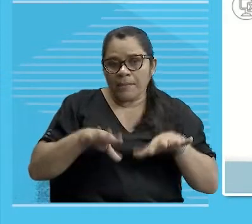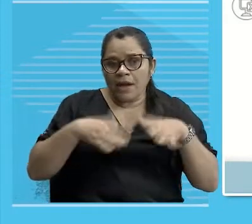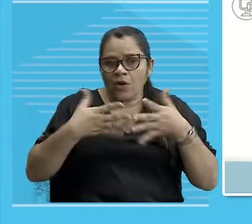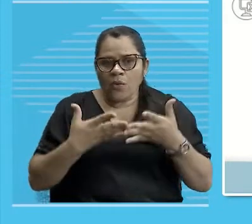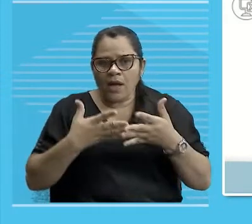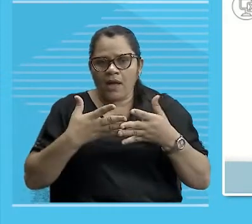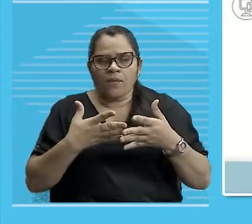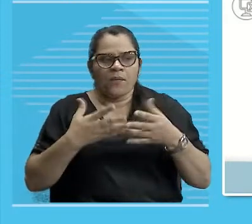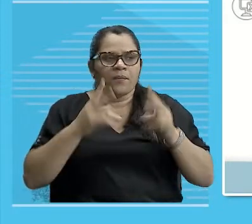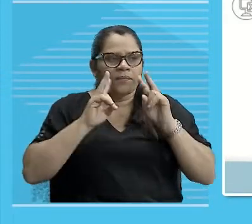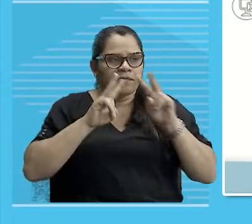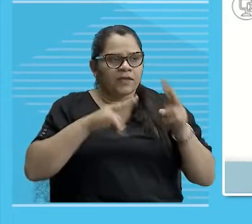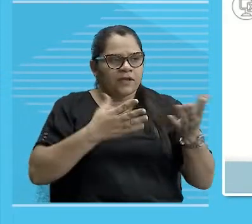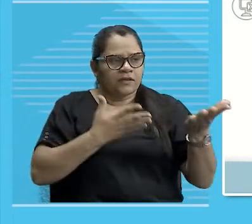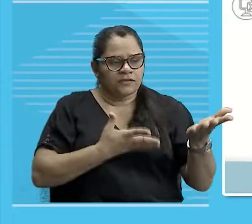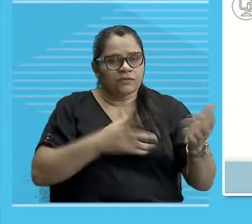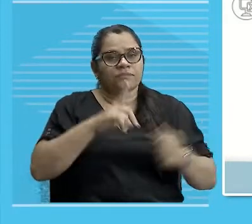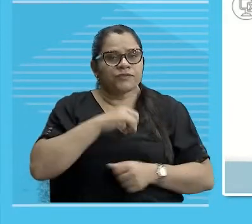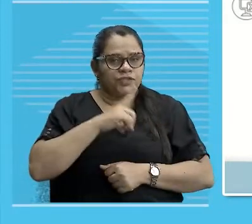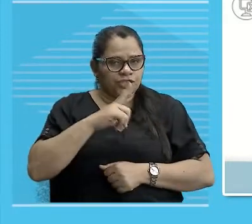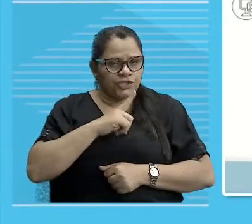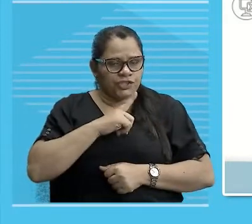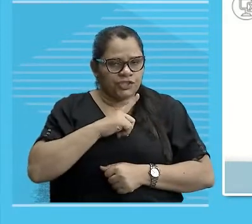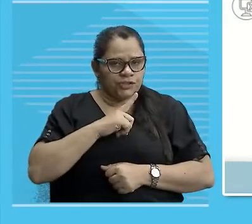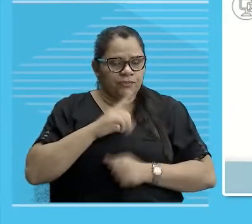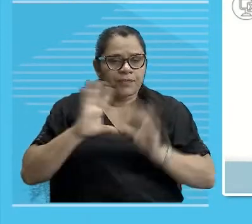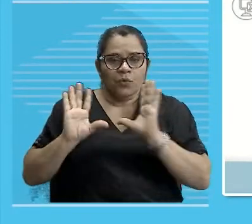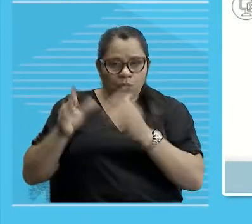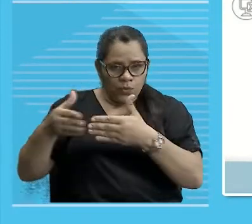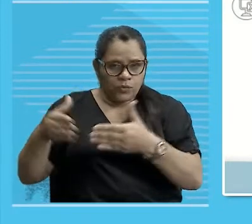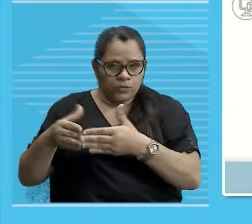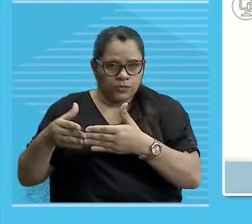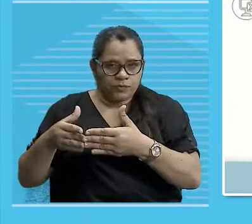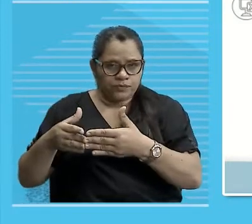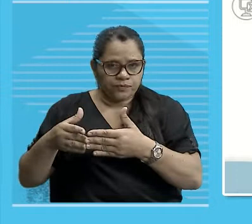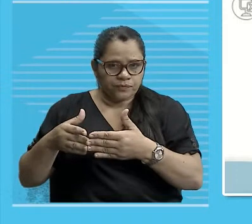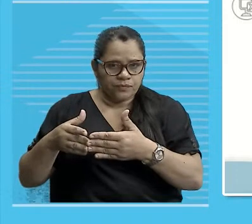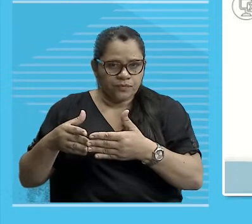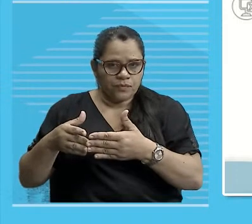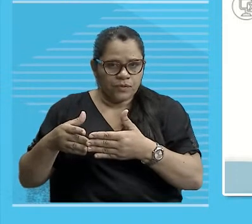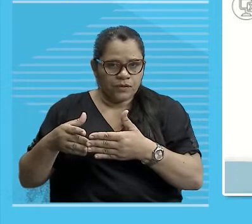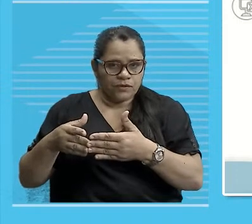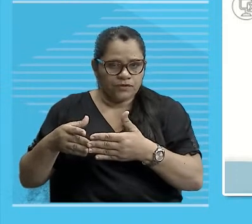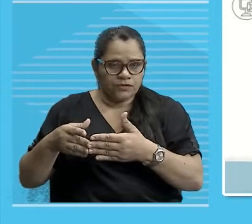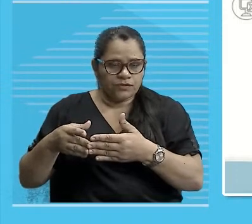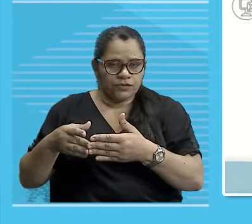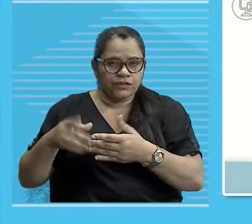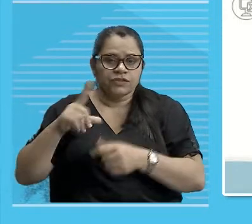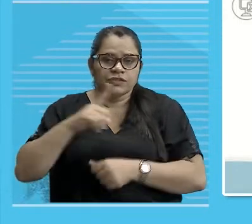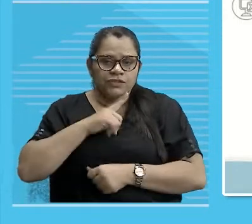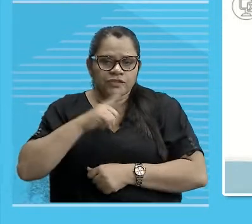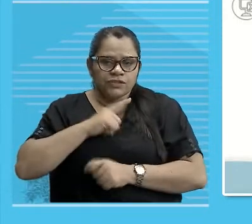Eles tinham alta toxicidade, né?